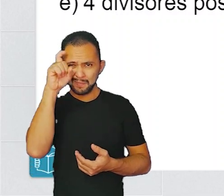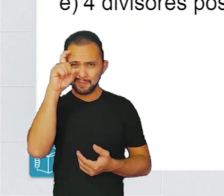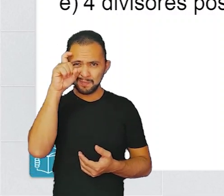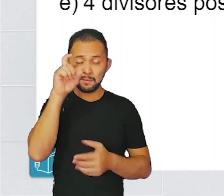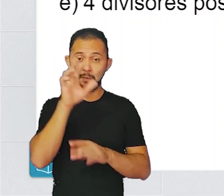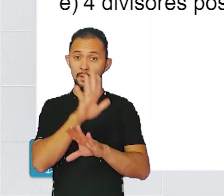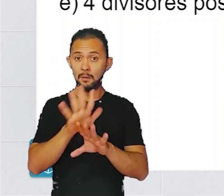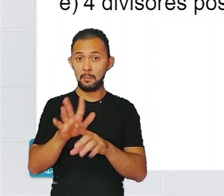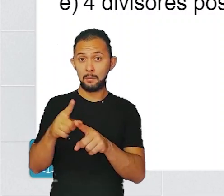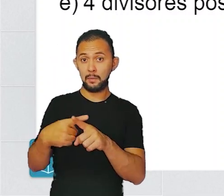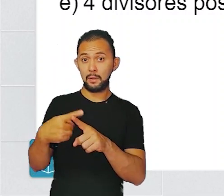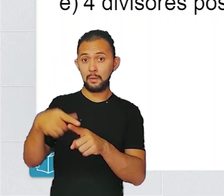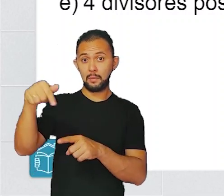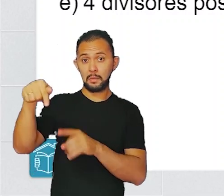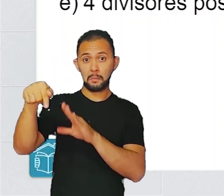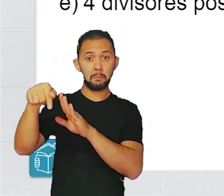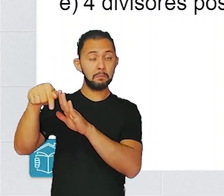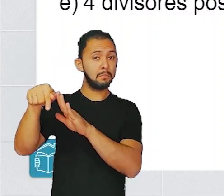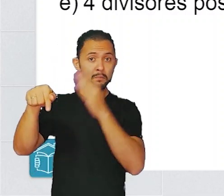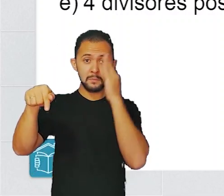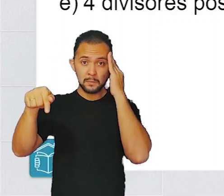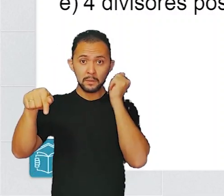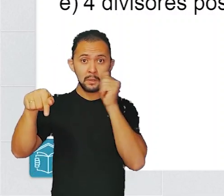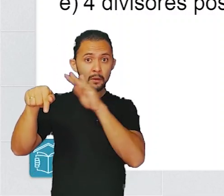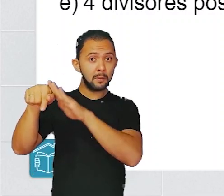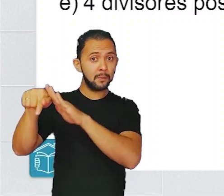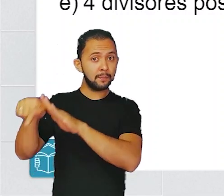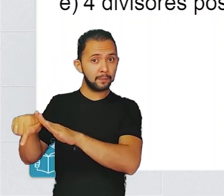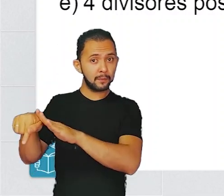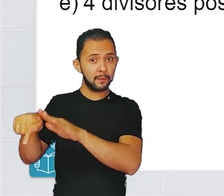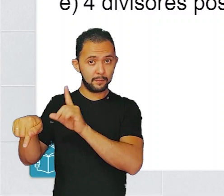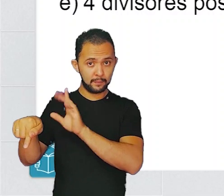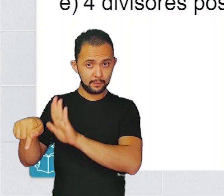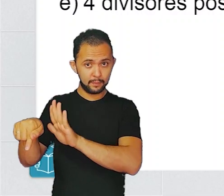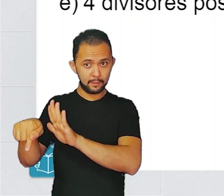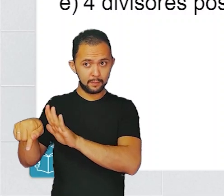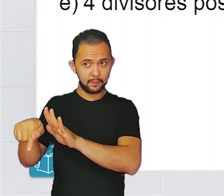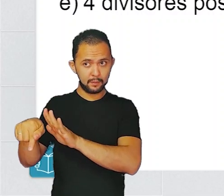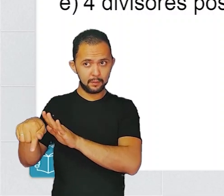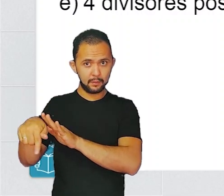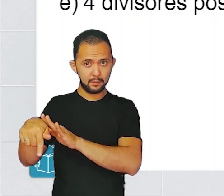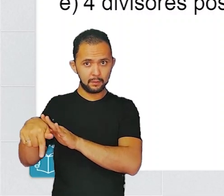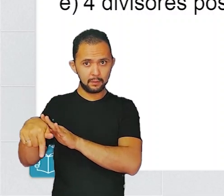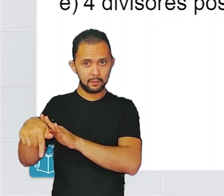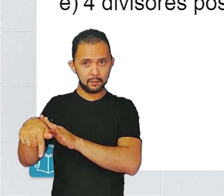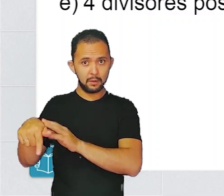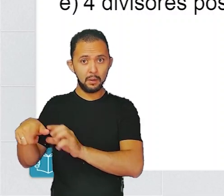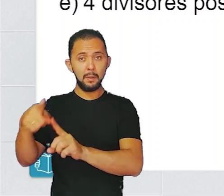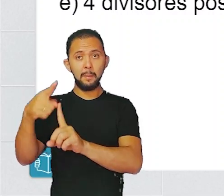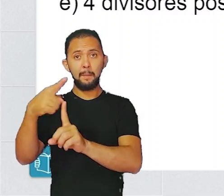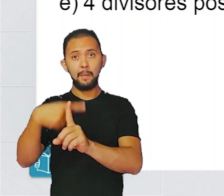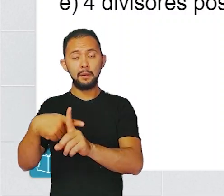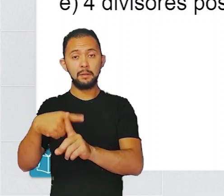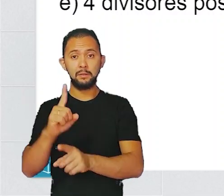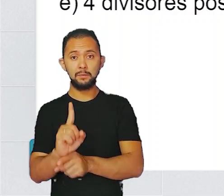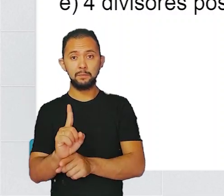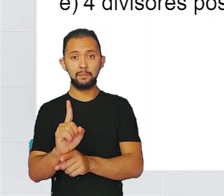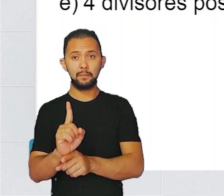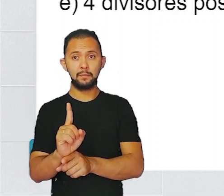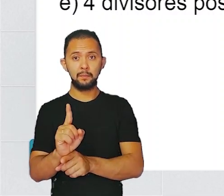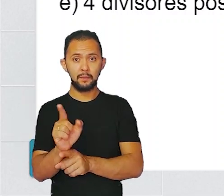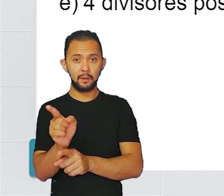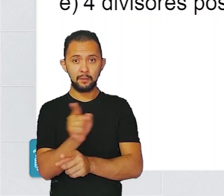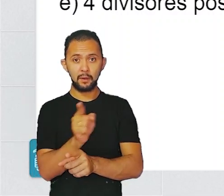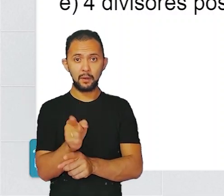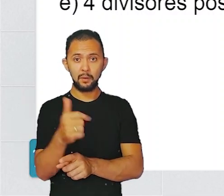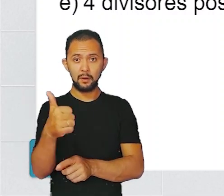que você não sabe o que é. Então, beleza, você tem um número que você não sabe quanto é, somado mais 1 e está dando igual a 11.